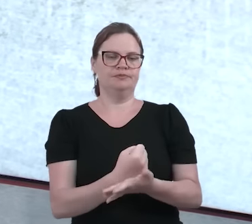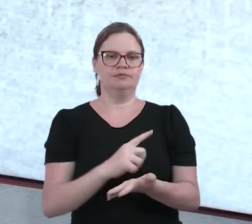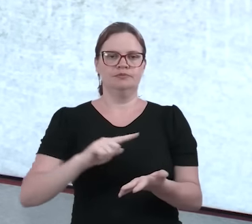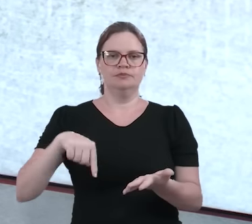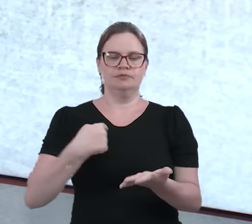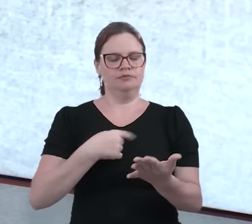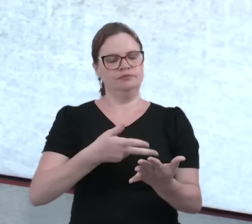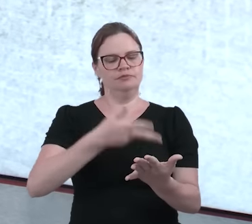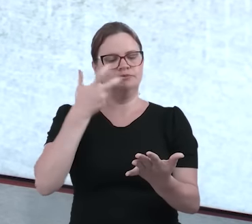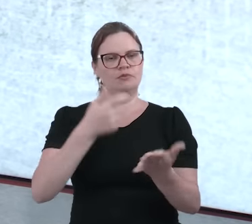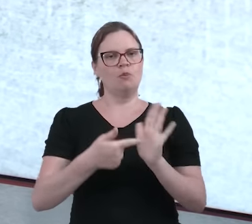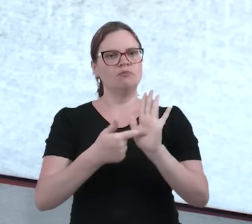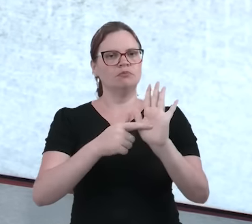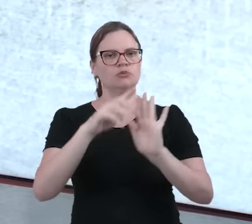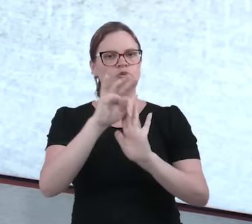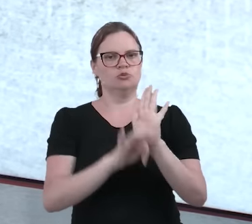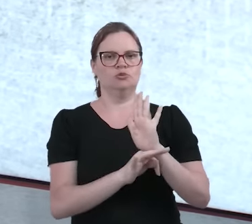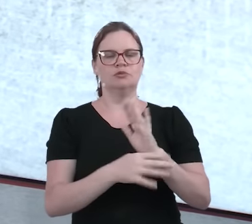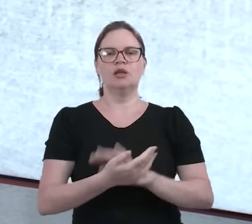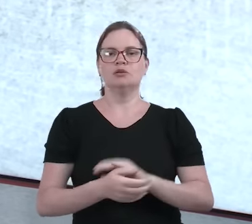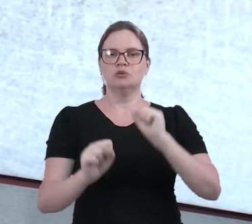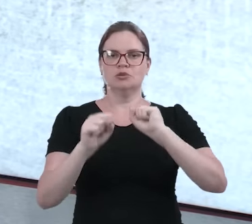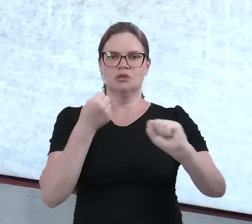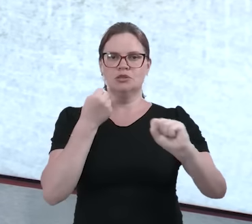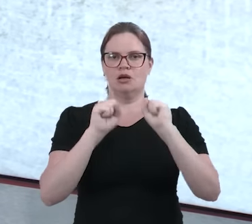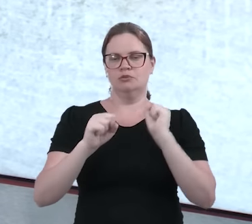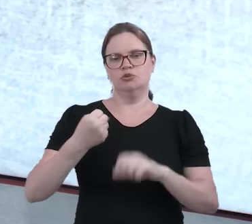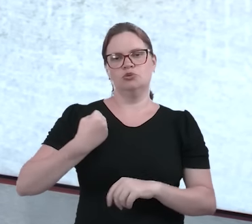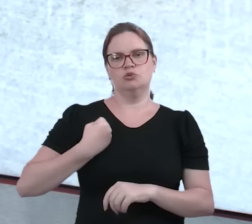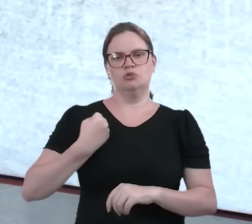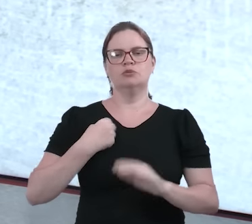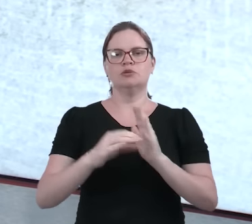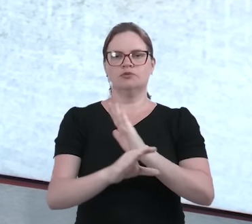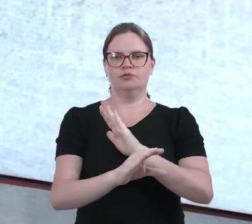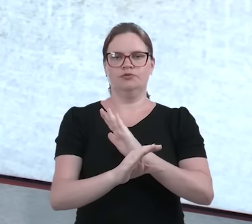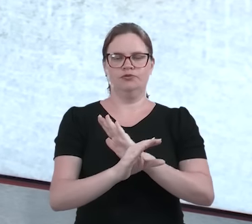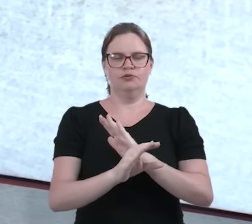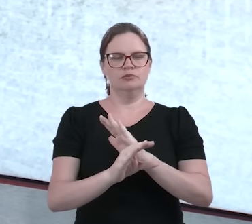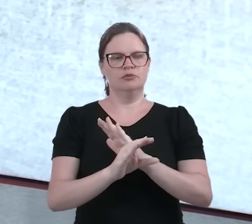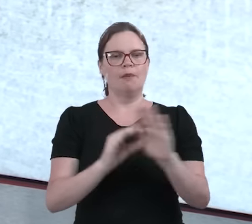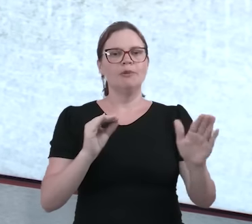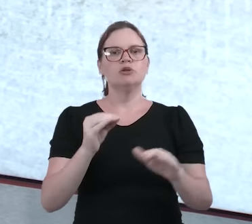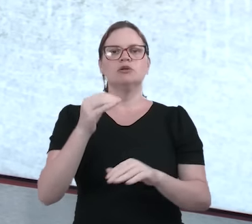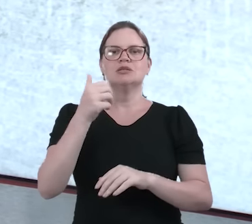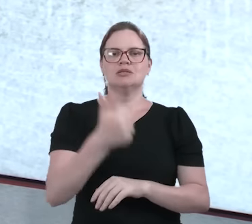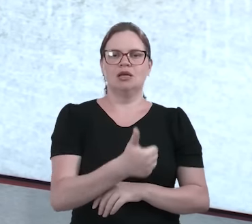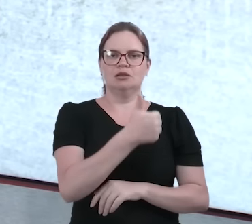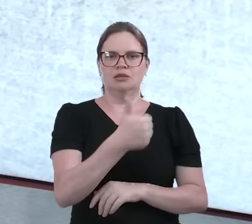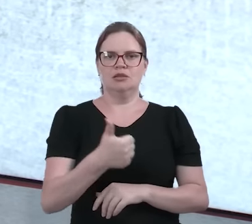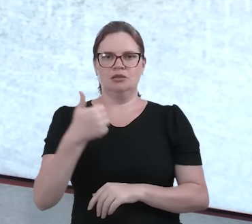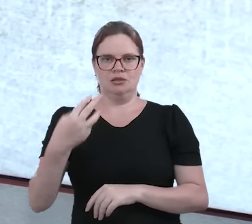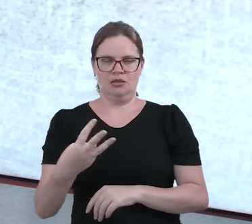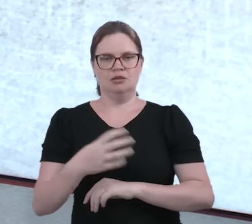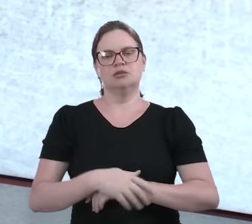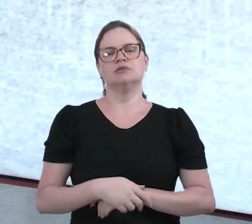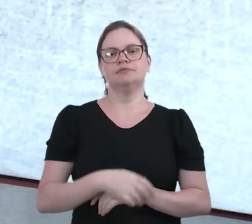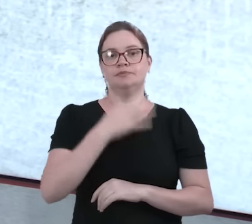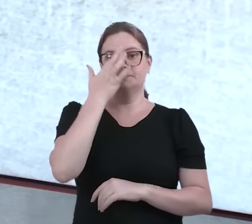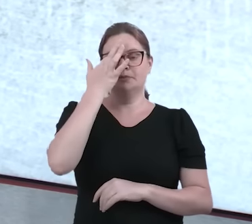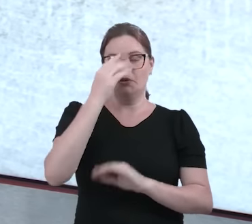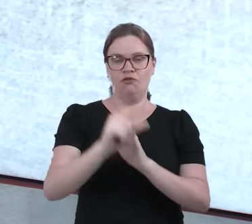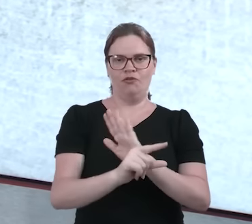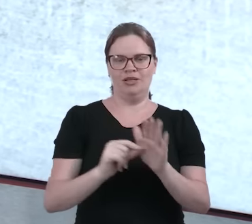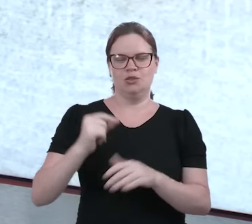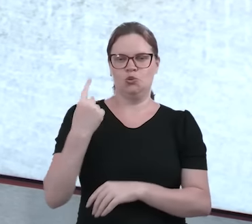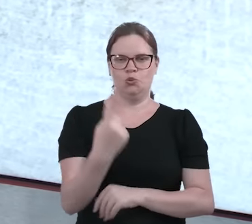texto muito maravilhoso no livro de Salmos, no capítulo 133, é o chamado Salmo 133. No versículo 1,